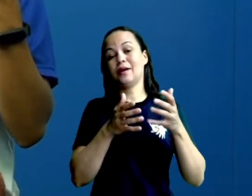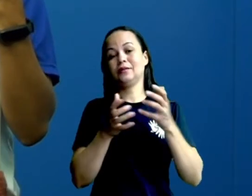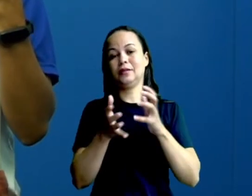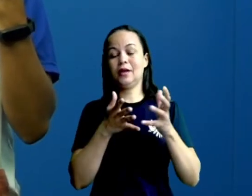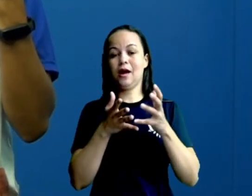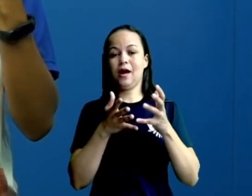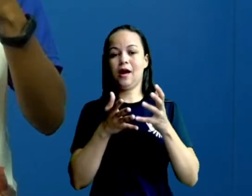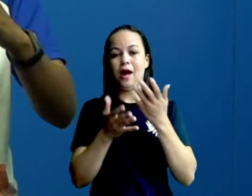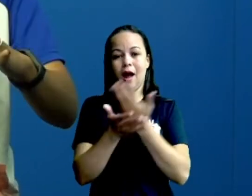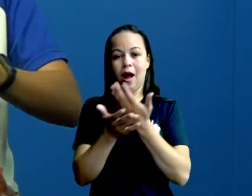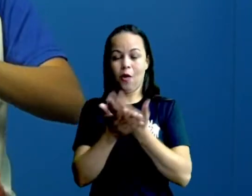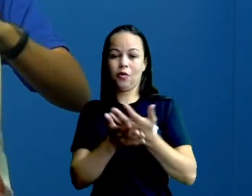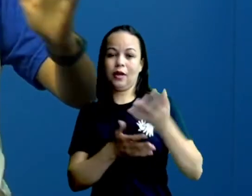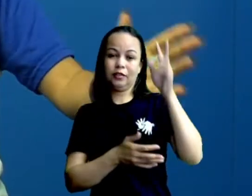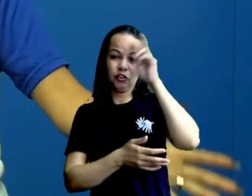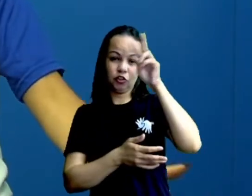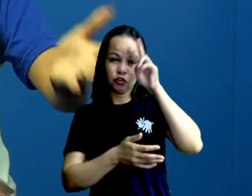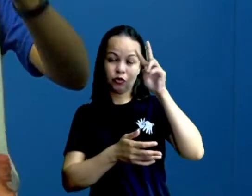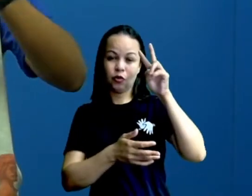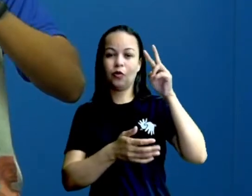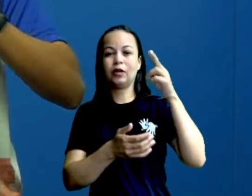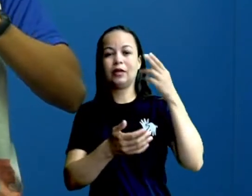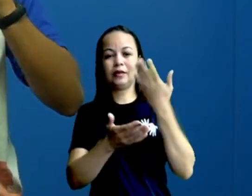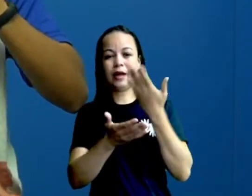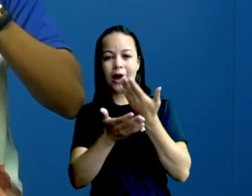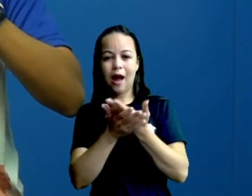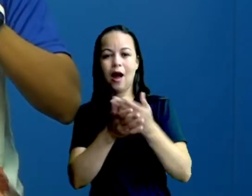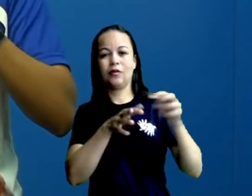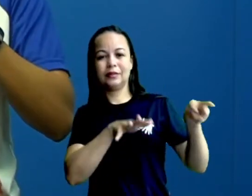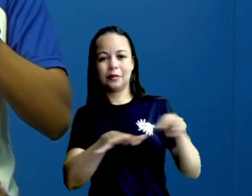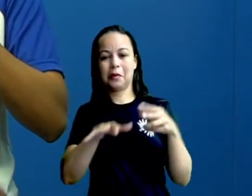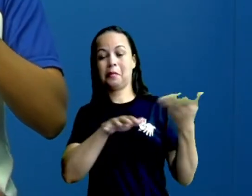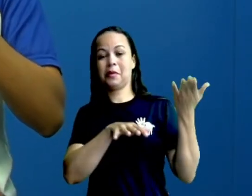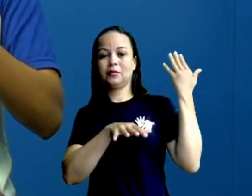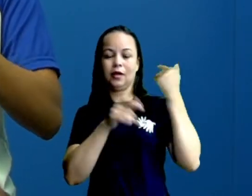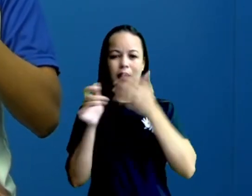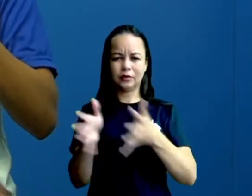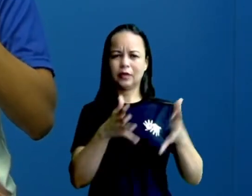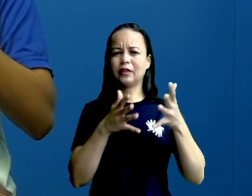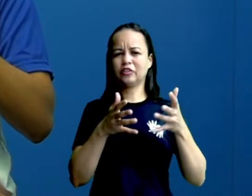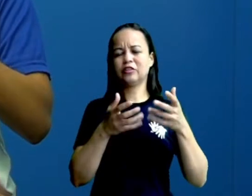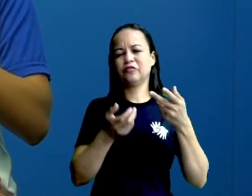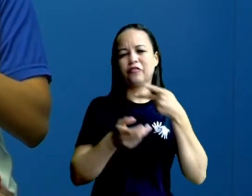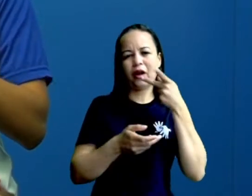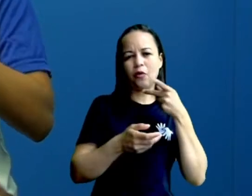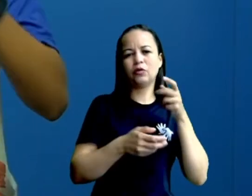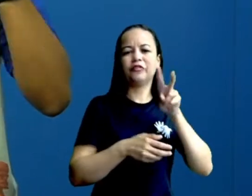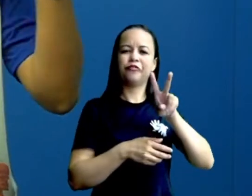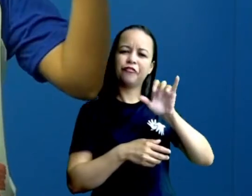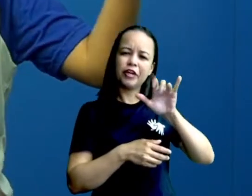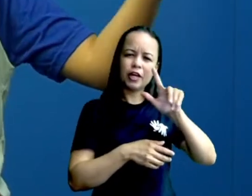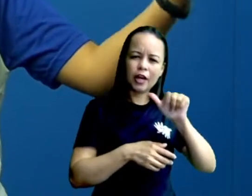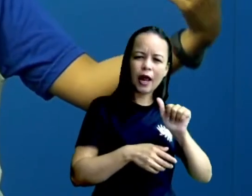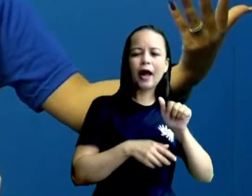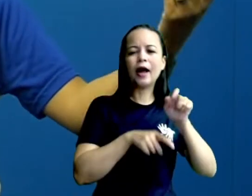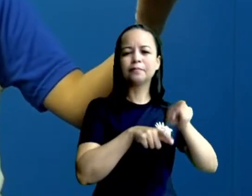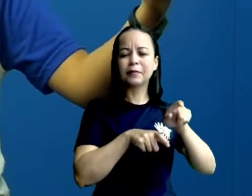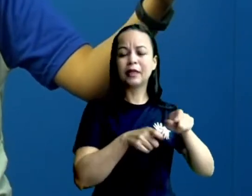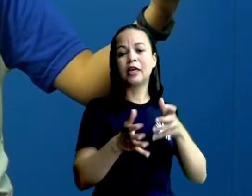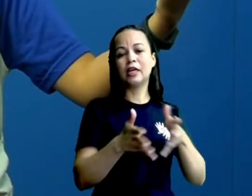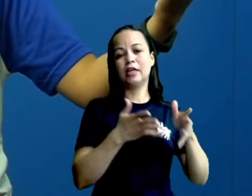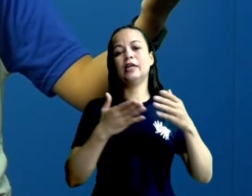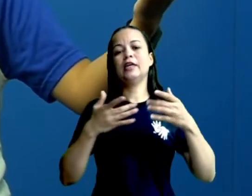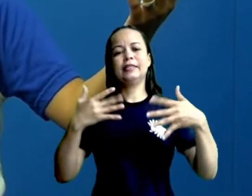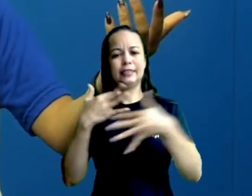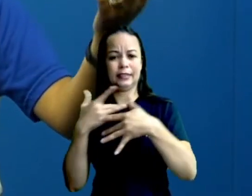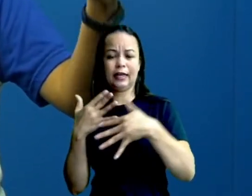aula passada, que a gente falou de vila a cidade, lembra? Pronto, vamos falar um pouquinho sobre essa